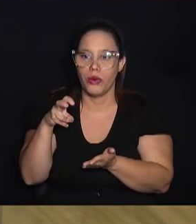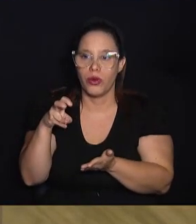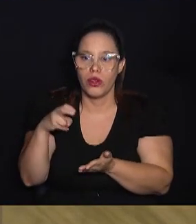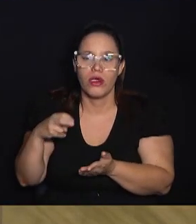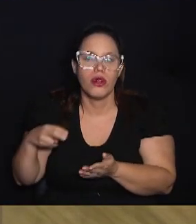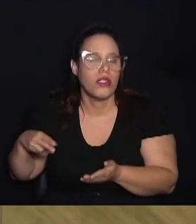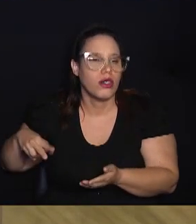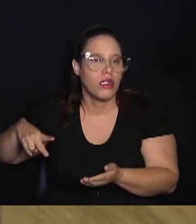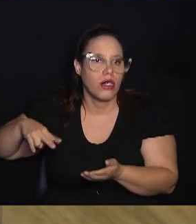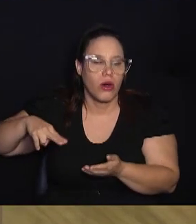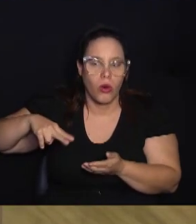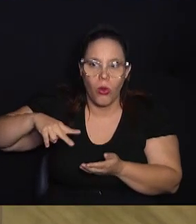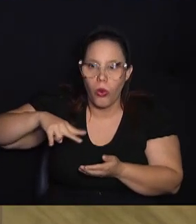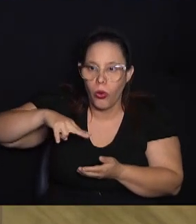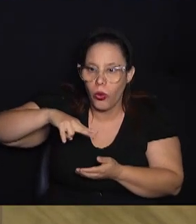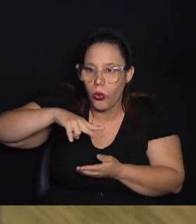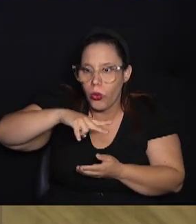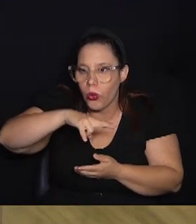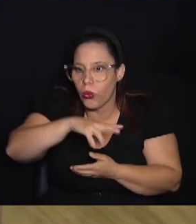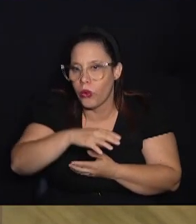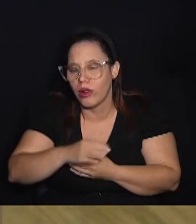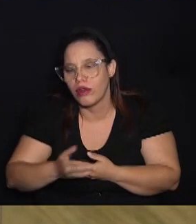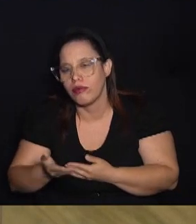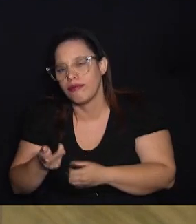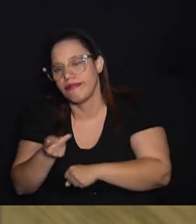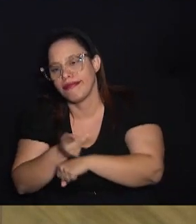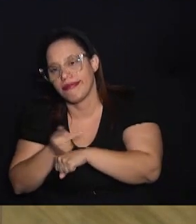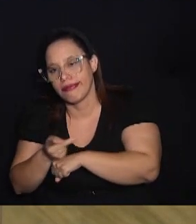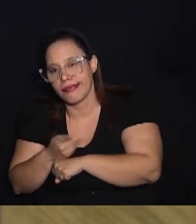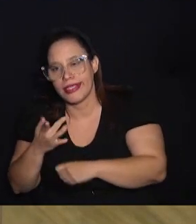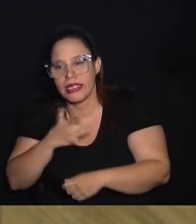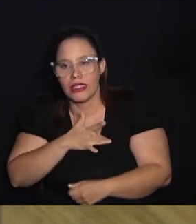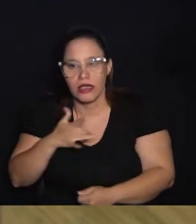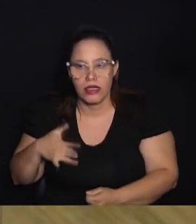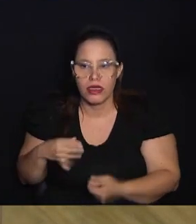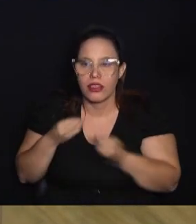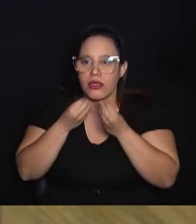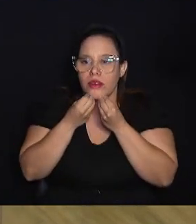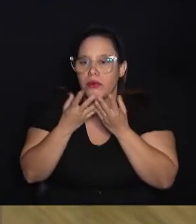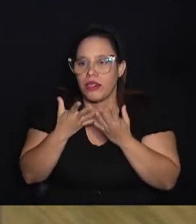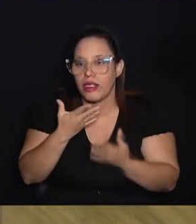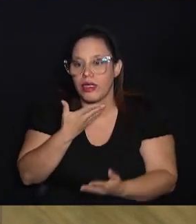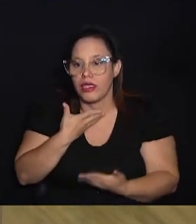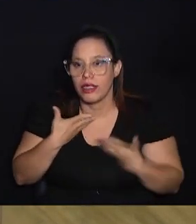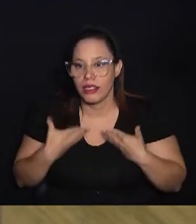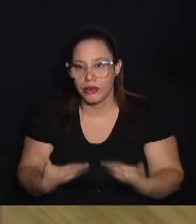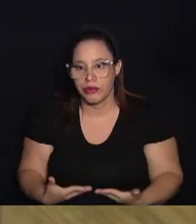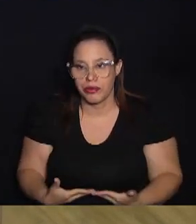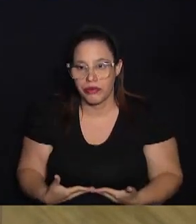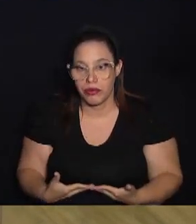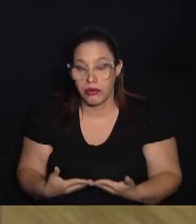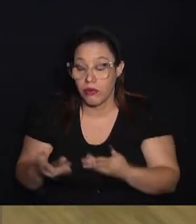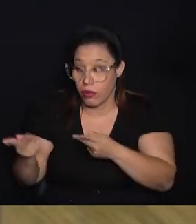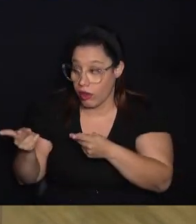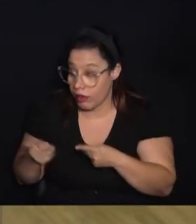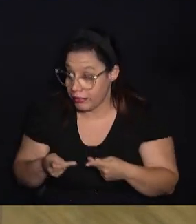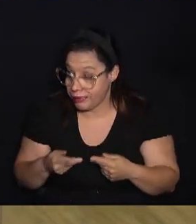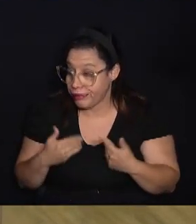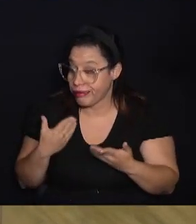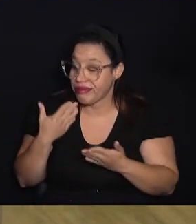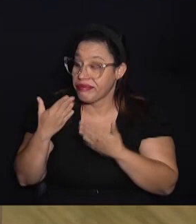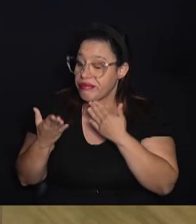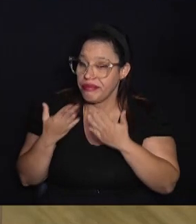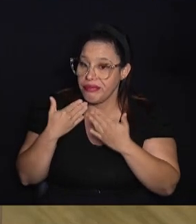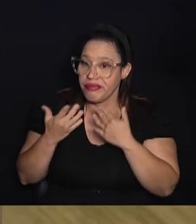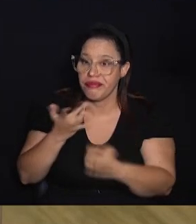todo mundo para lá para poder buscar a saúde e o bem estar e a gente continua aqui com os nossos convidados falando de